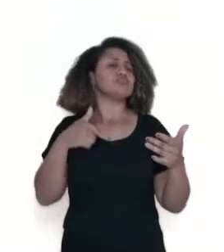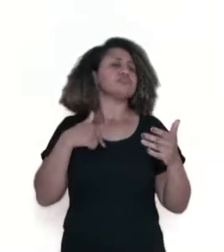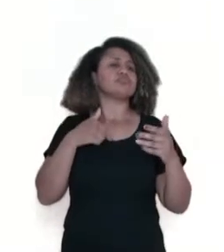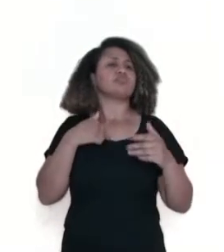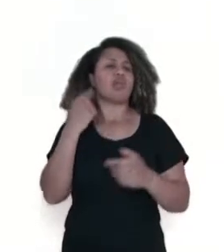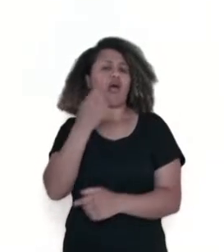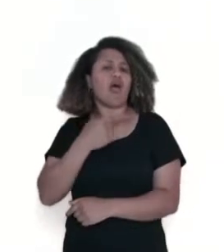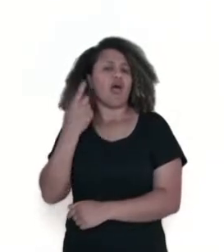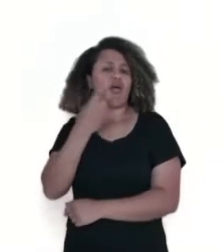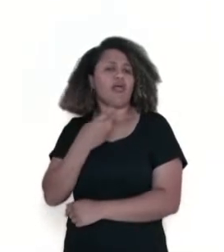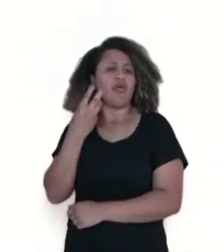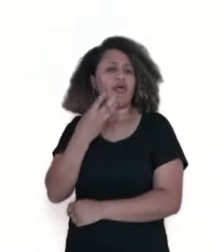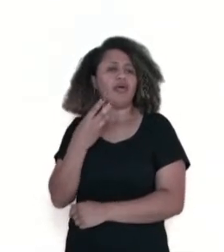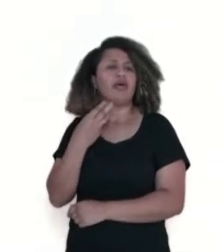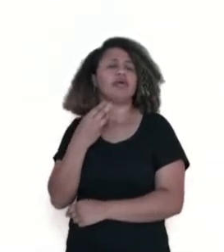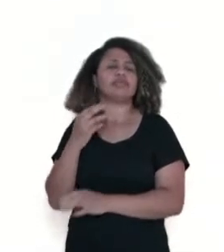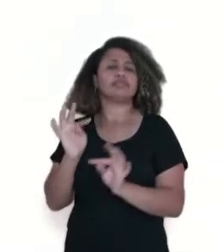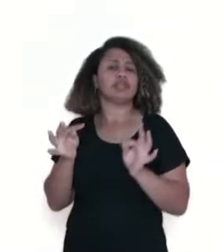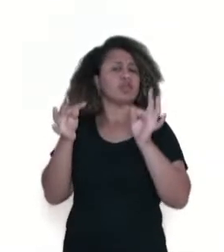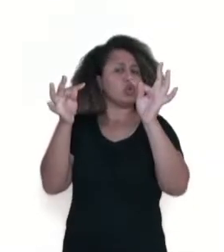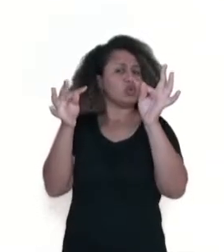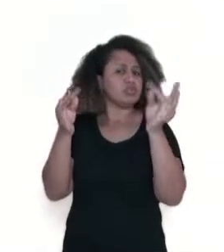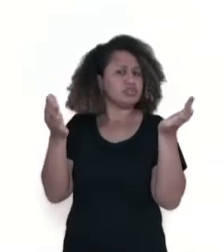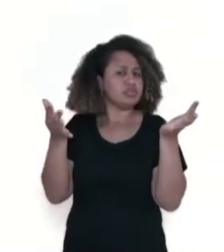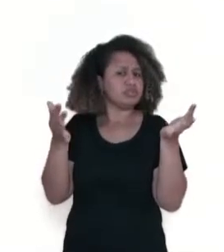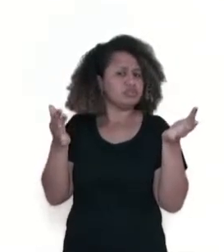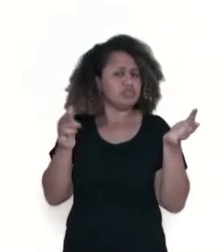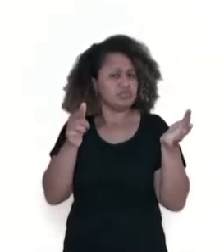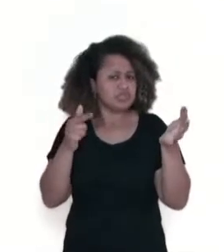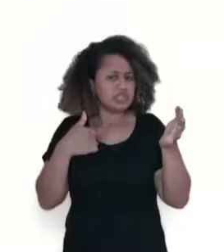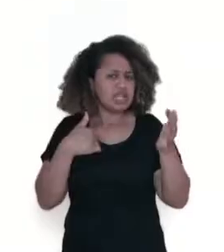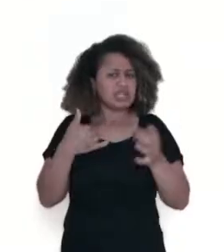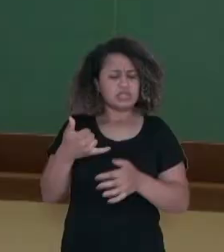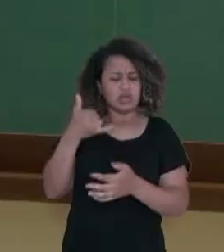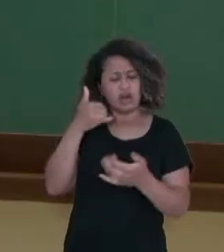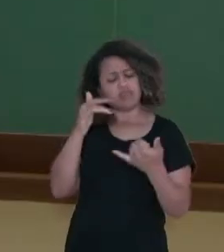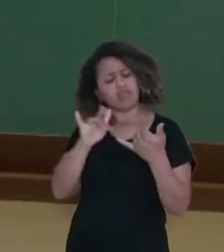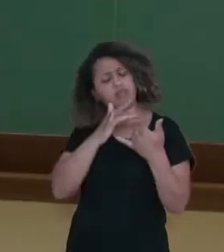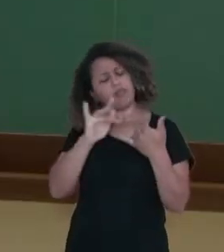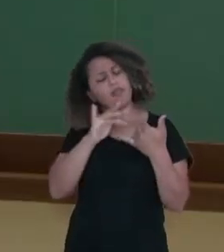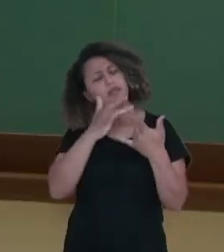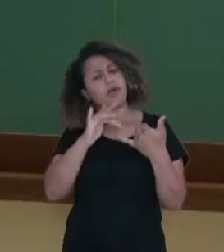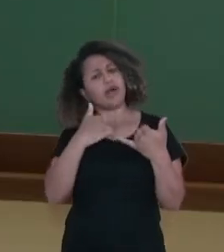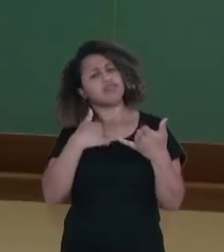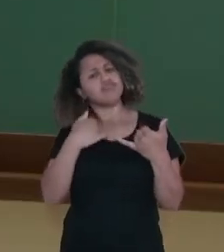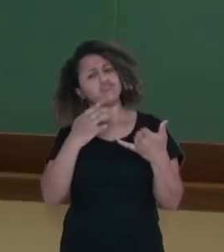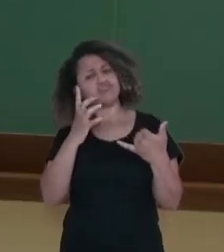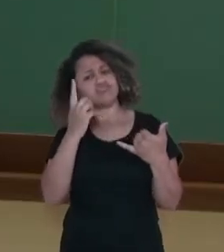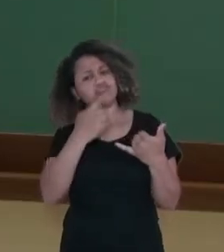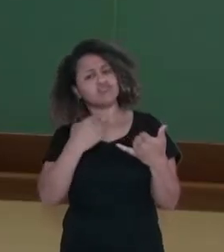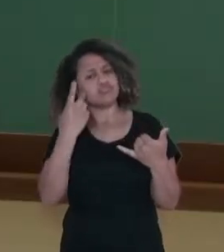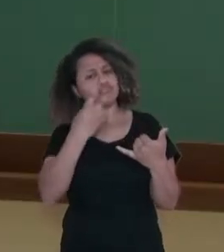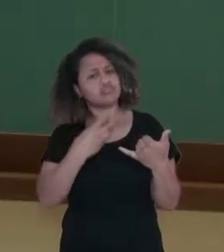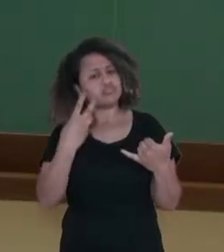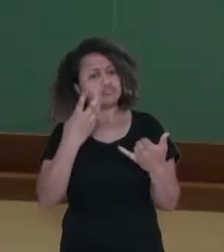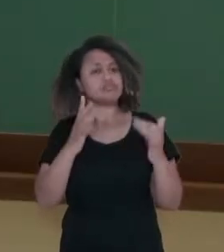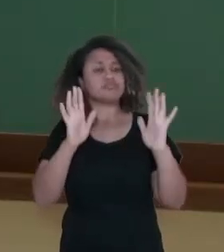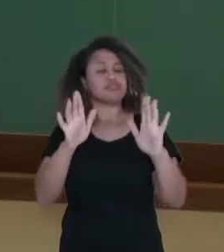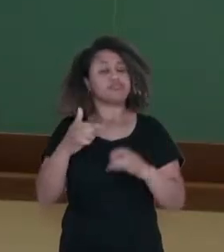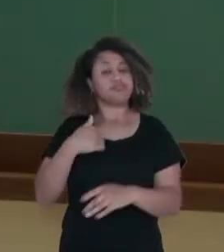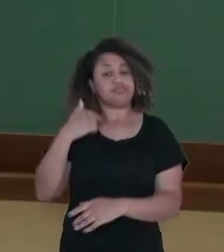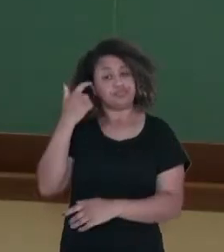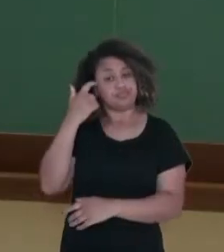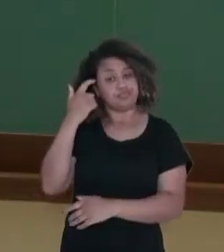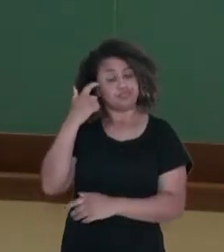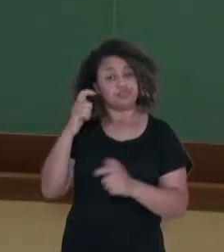muitas horas utilizando tecnologia? Você fica muito tempo no celular? Eu acredito que a maioria de vocês,